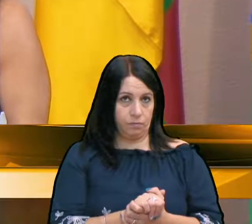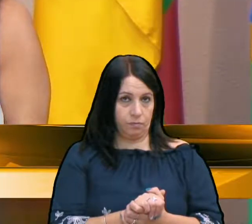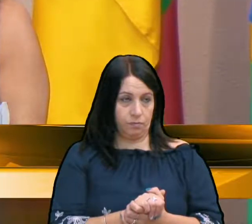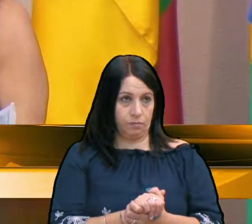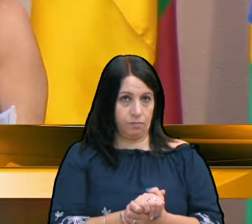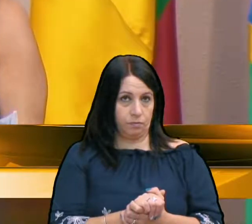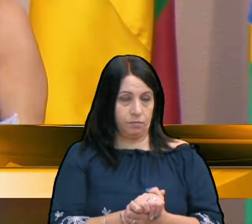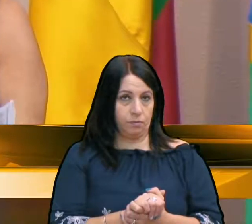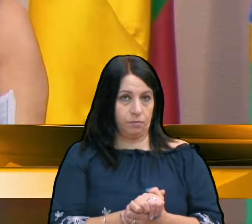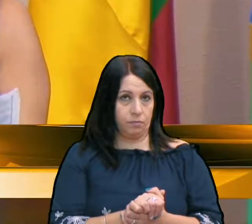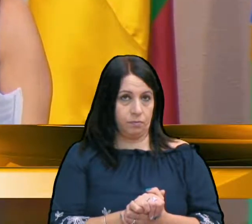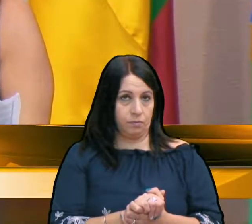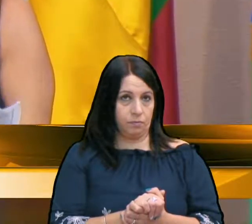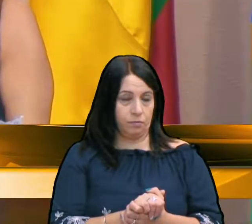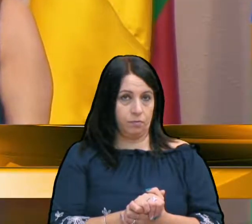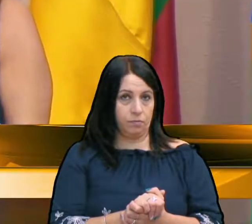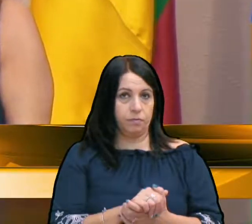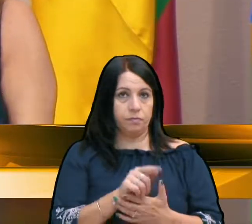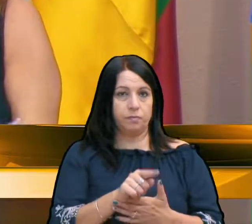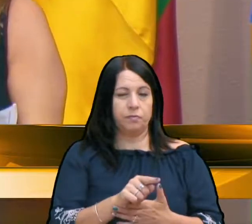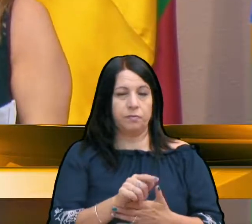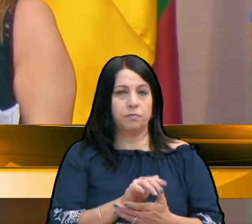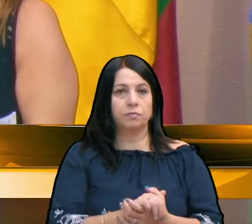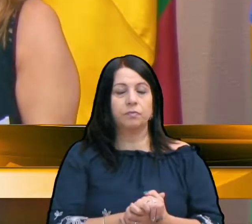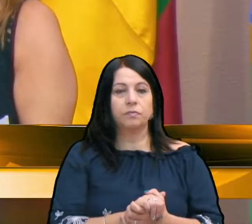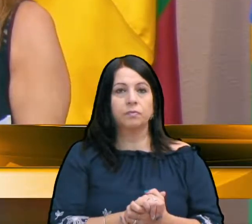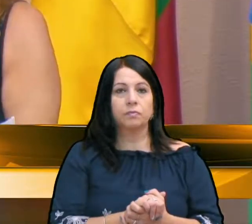de forma especial que